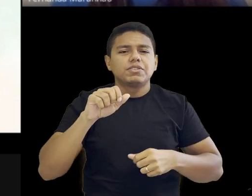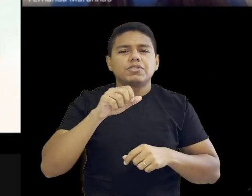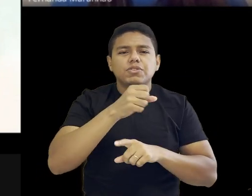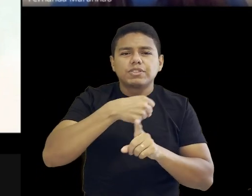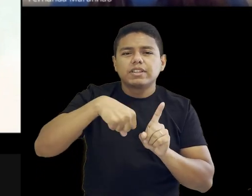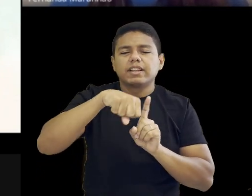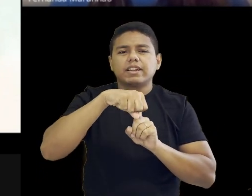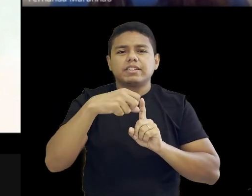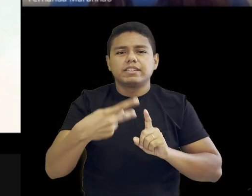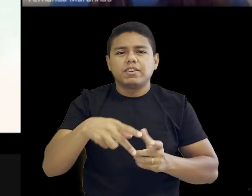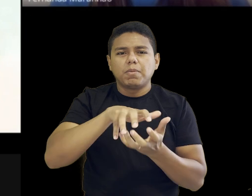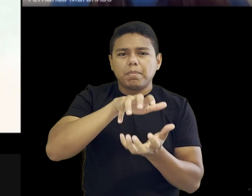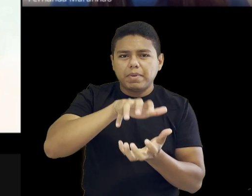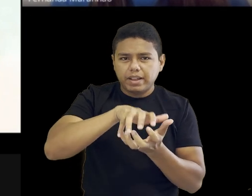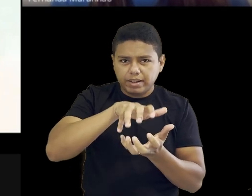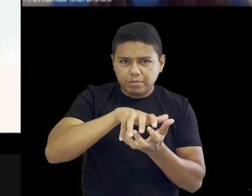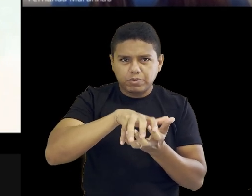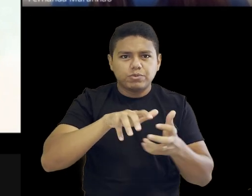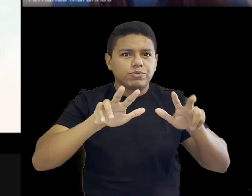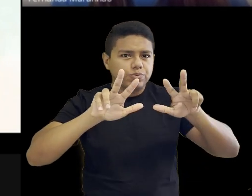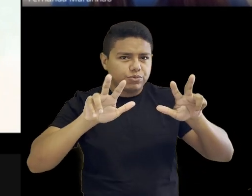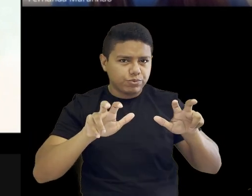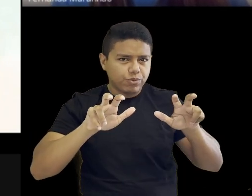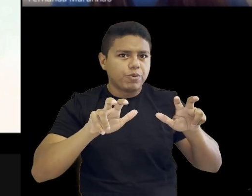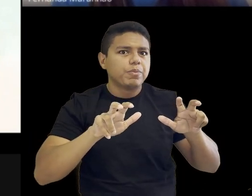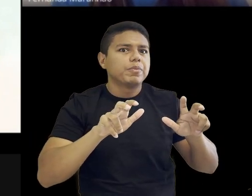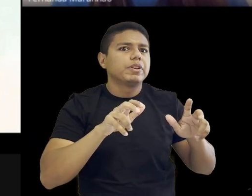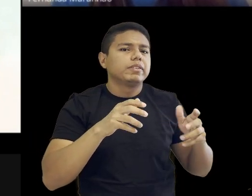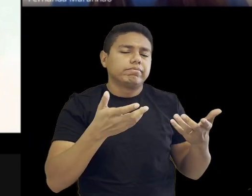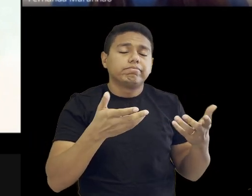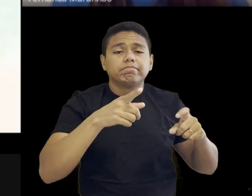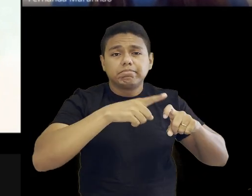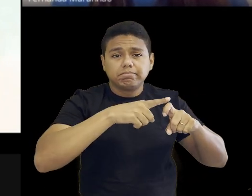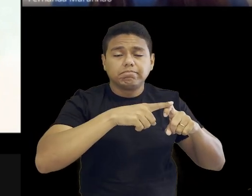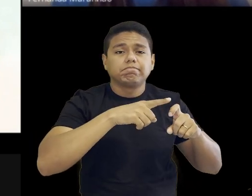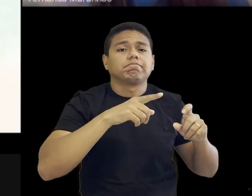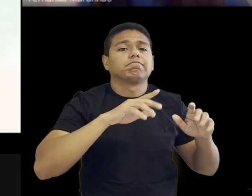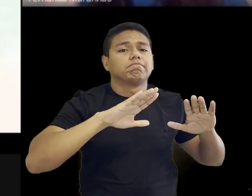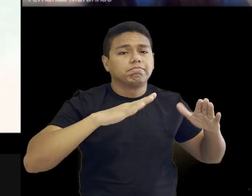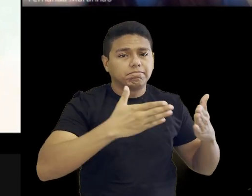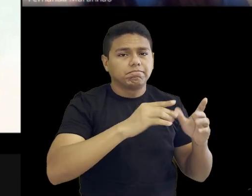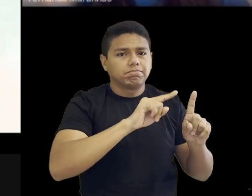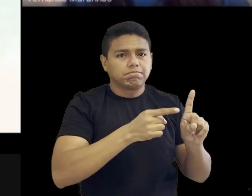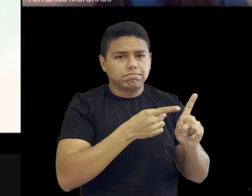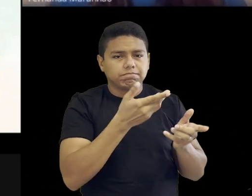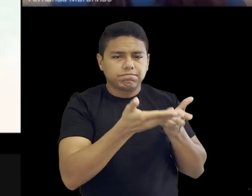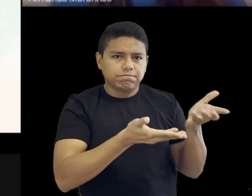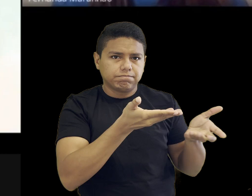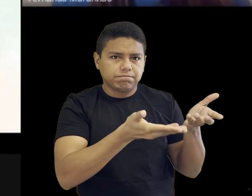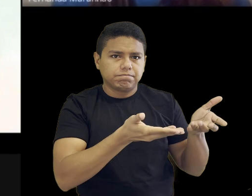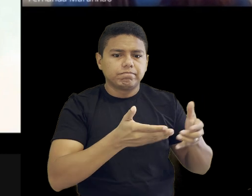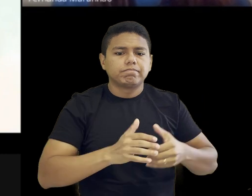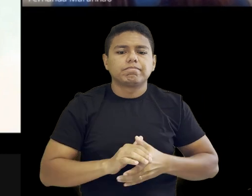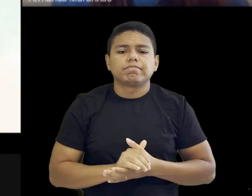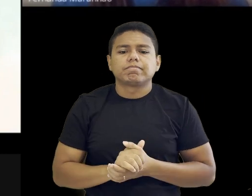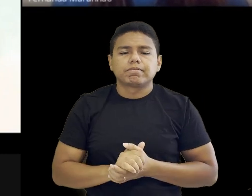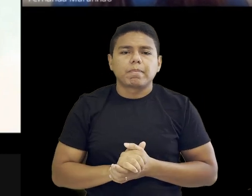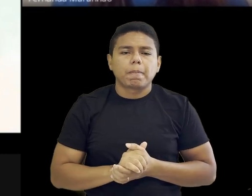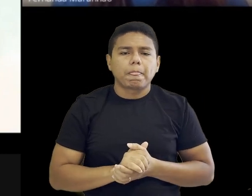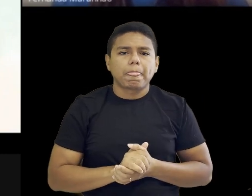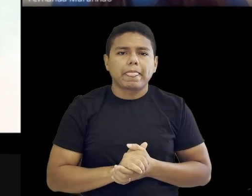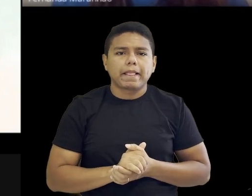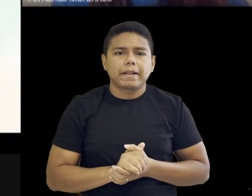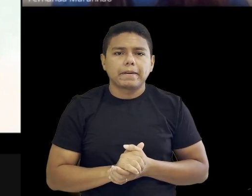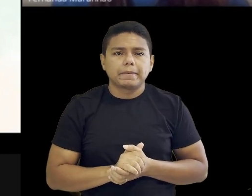da Sociedade Pernambucana de Ginecologia e Obstetrícia, a SOGOP. No slide à direita podemos ver a minha descrição,